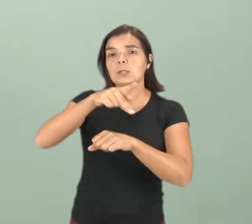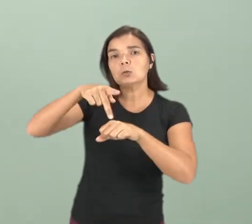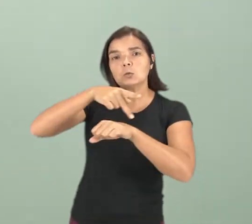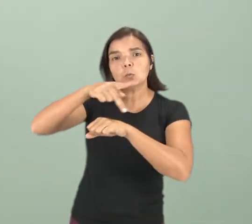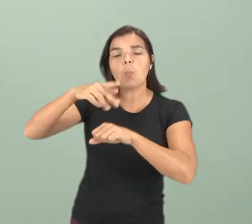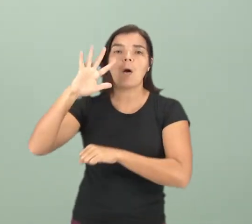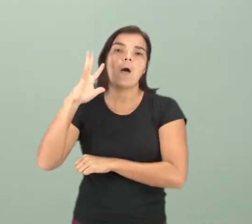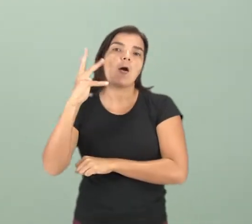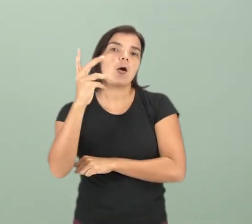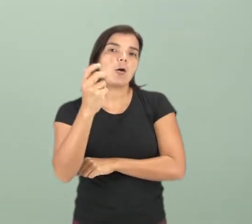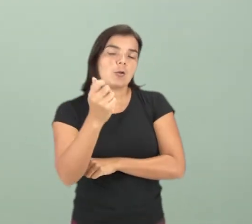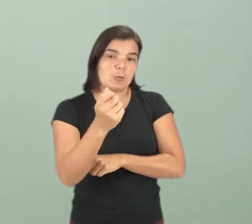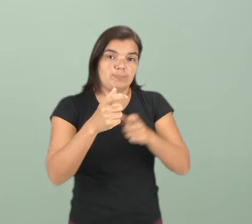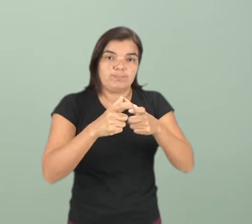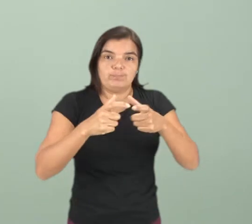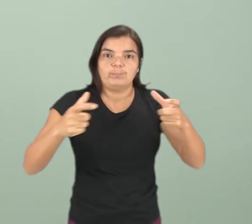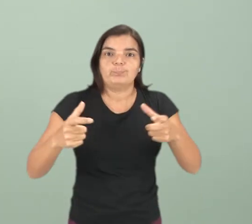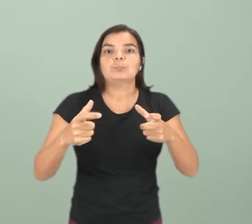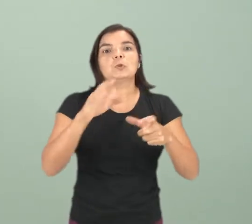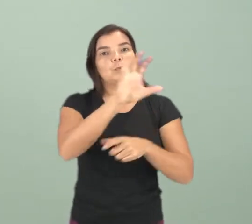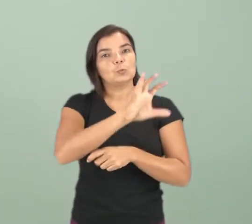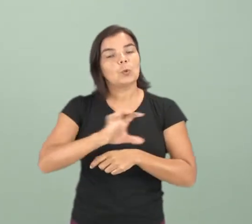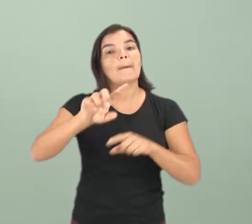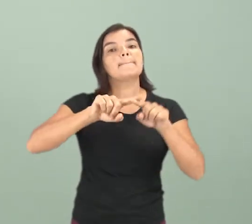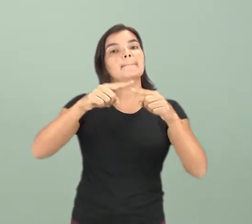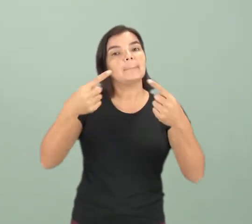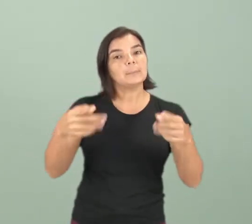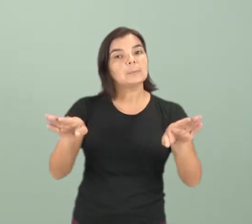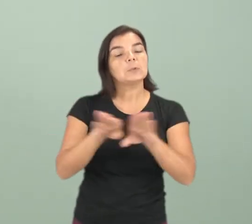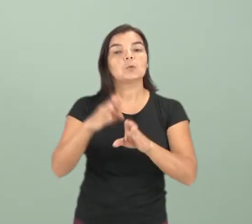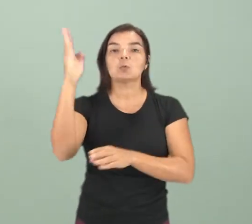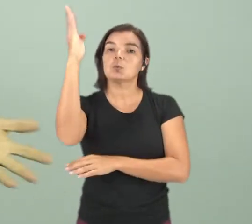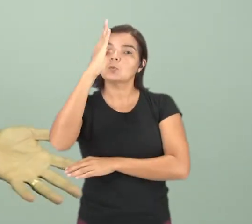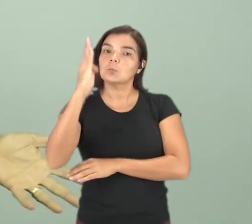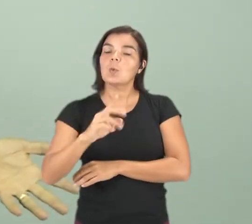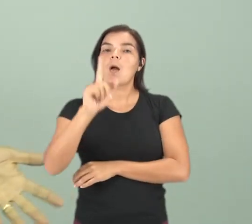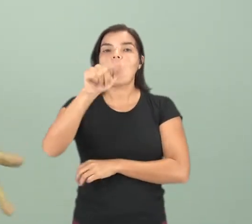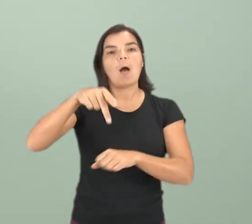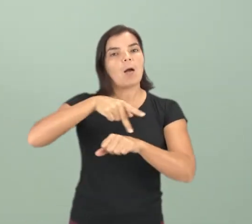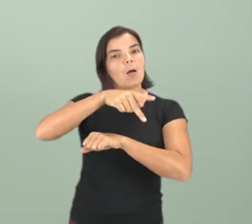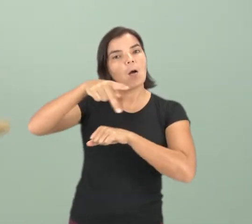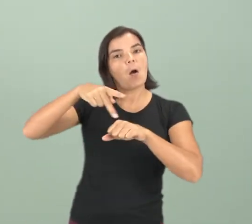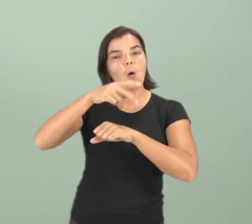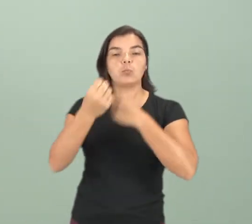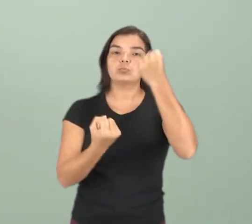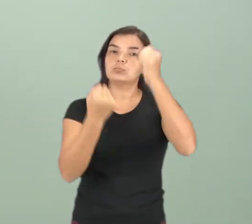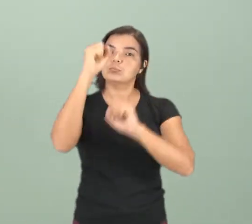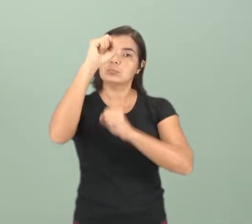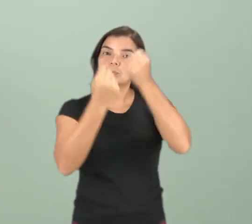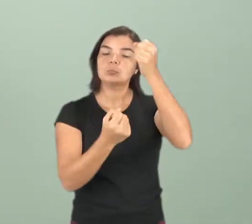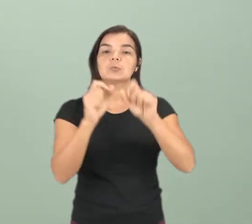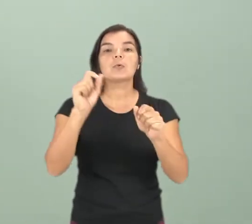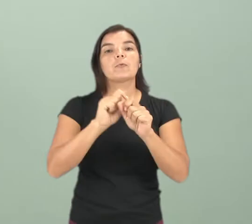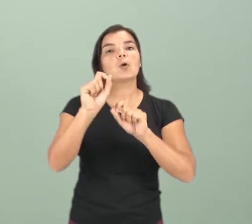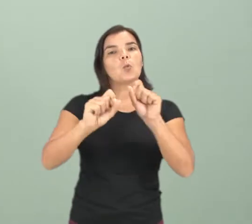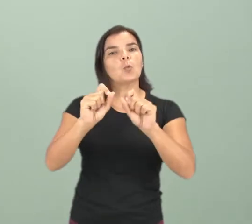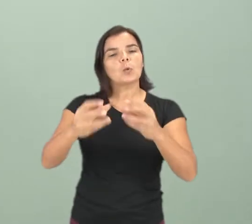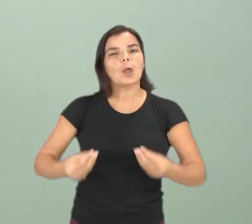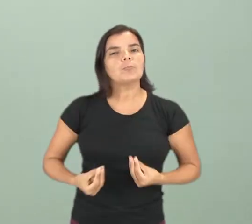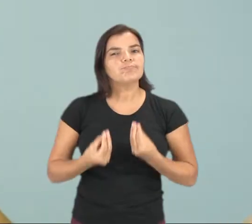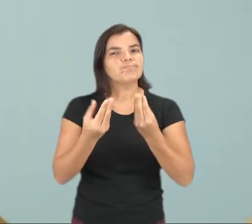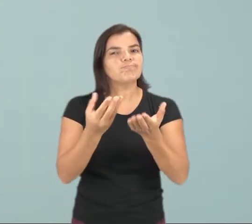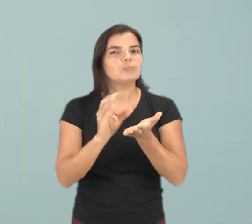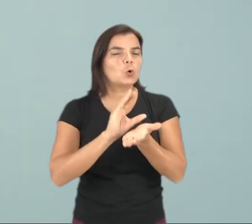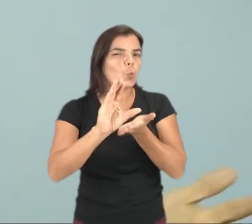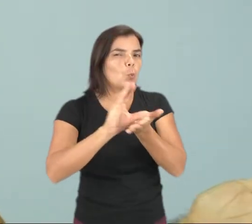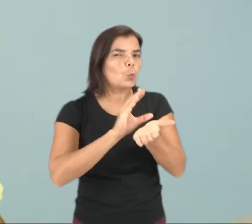africano seria uma grande potência regional. Mas além disso, o Brasil é um país industrial que fez investimentos em todos